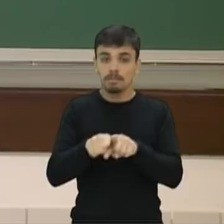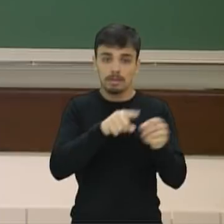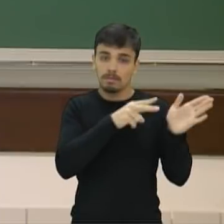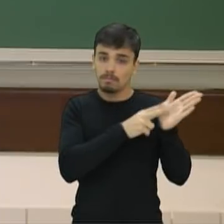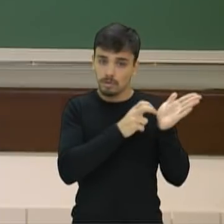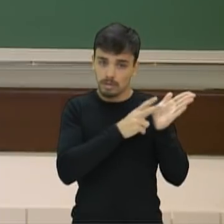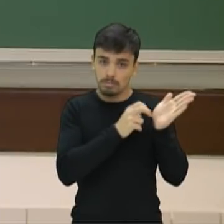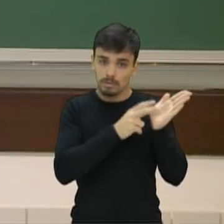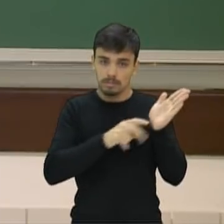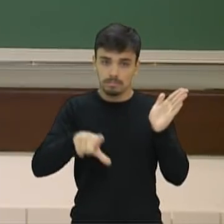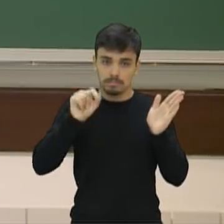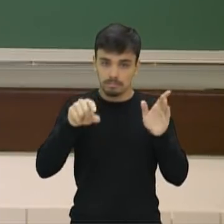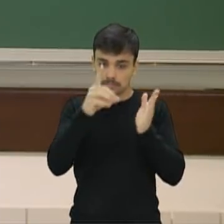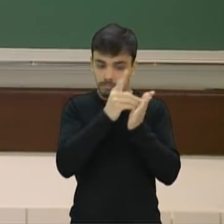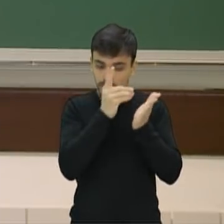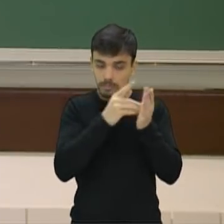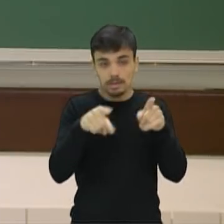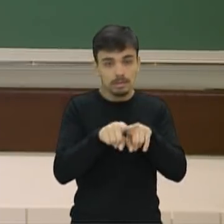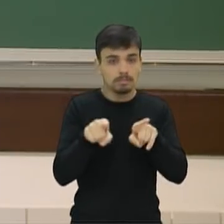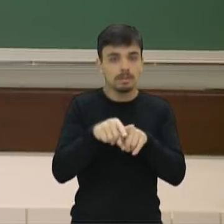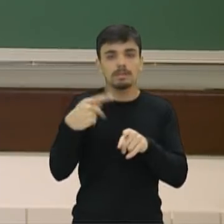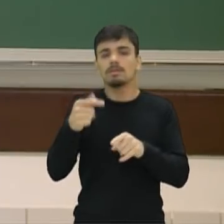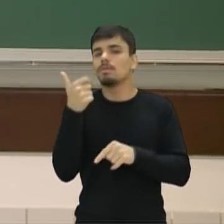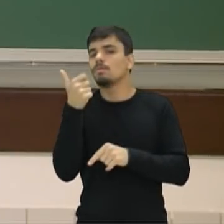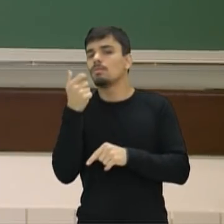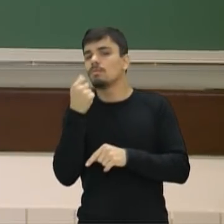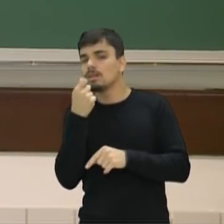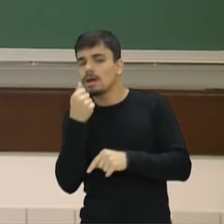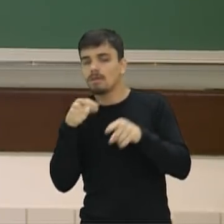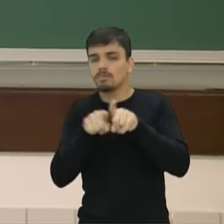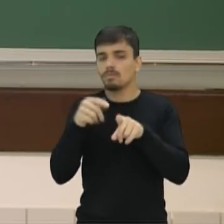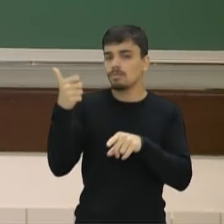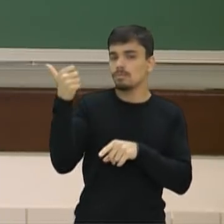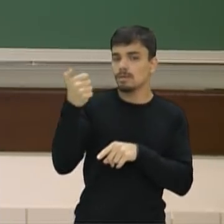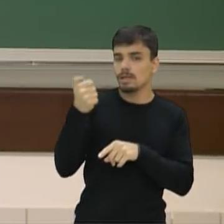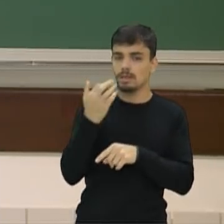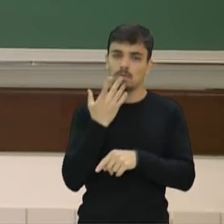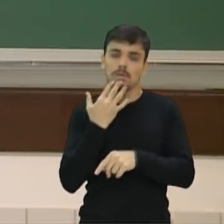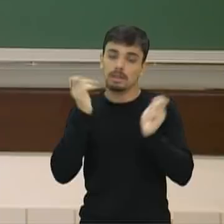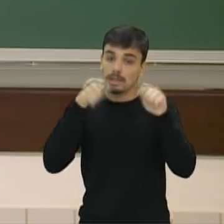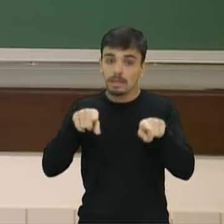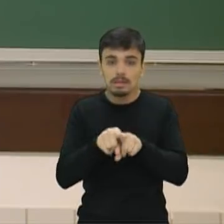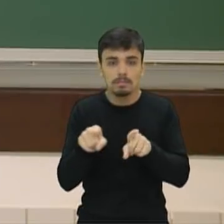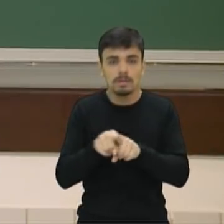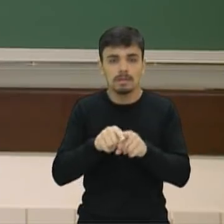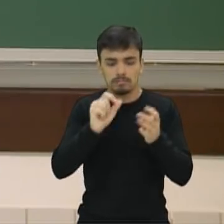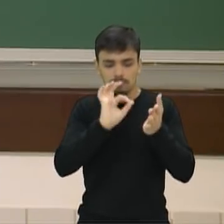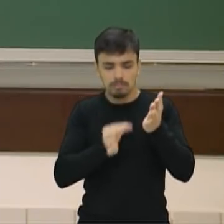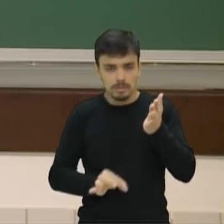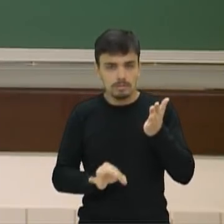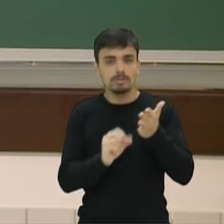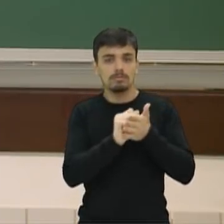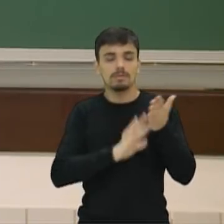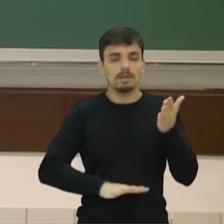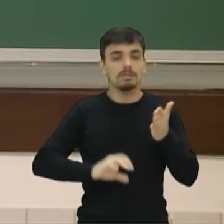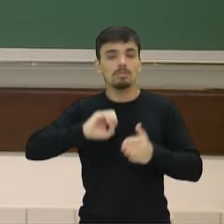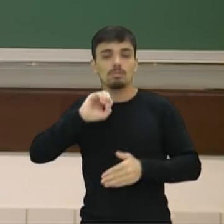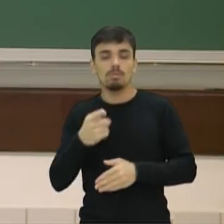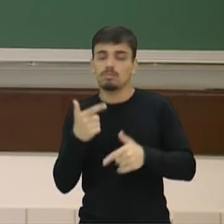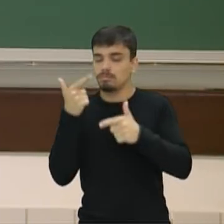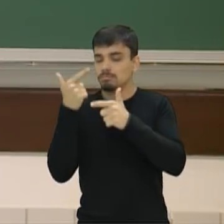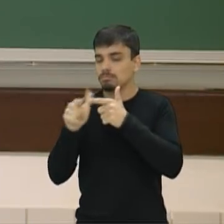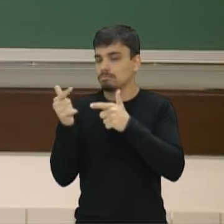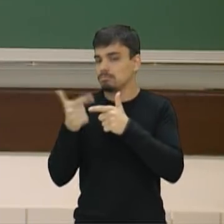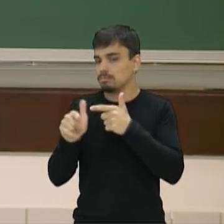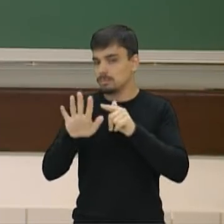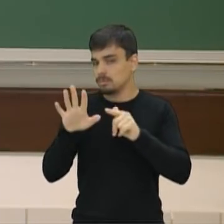vocabulário, né? Um dicionário. Pega o lápis, a sua caneta, se você tiver uma caneta colorida é legal para corrigir as atividades, se não, não tem